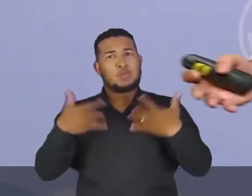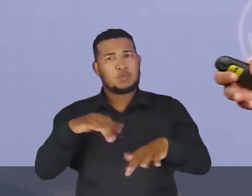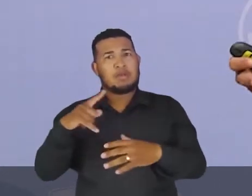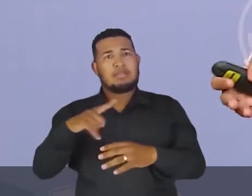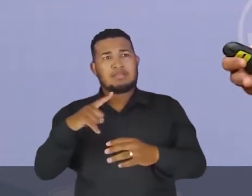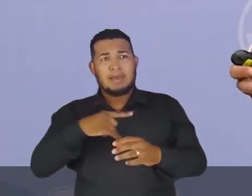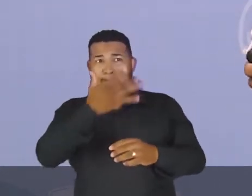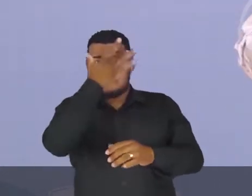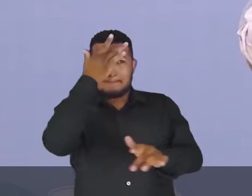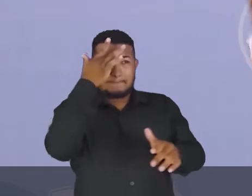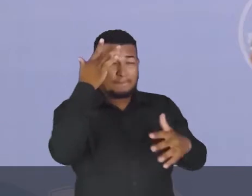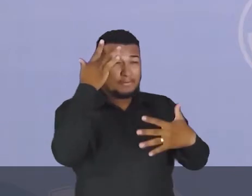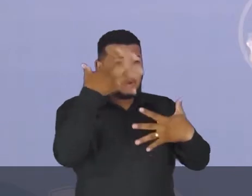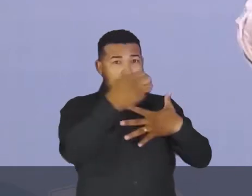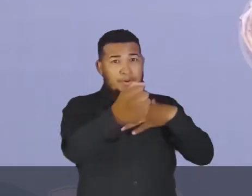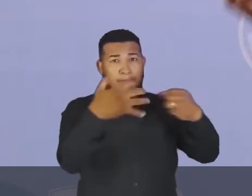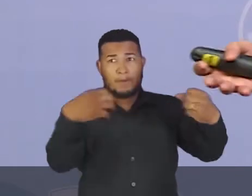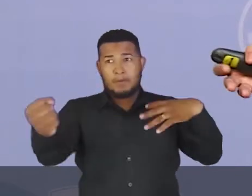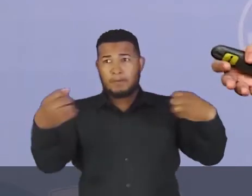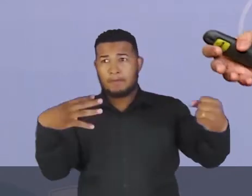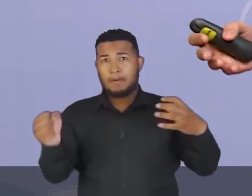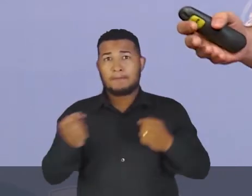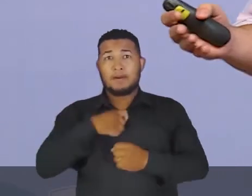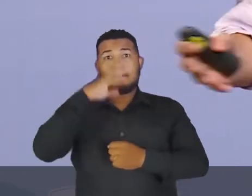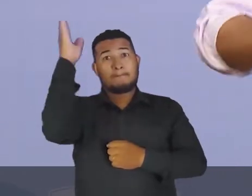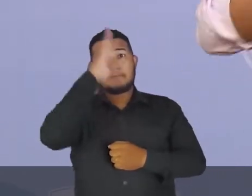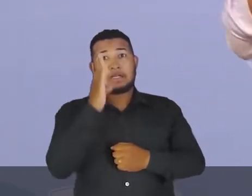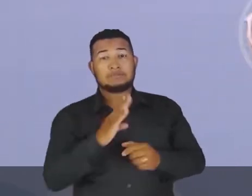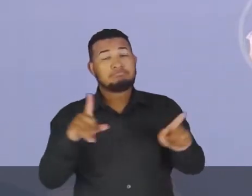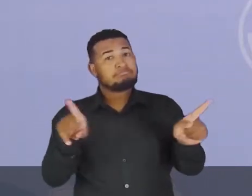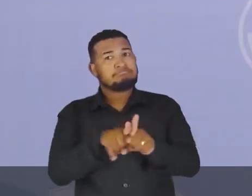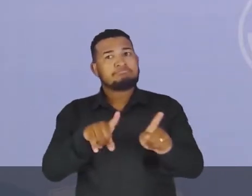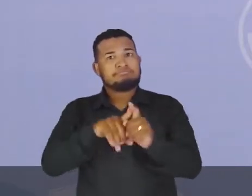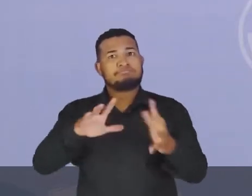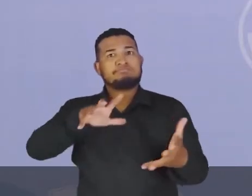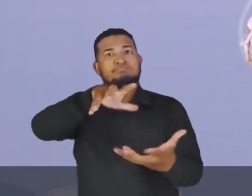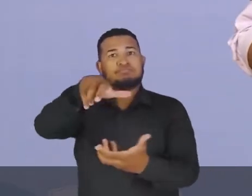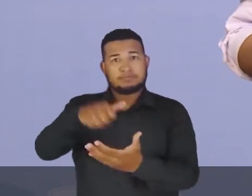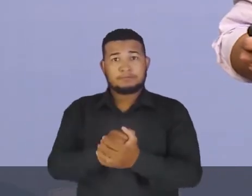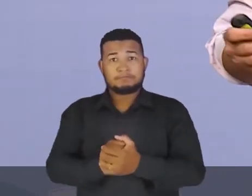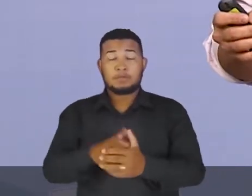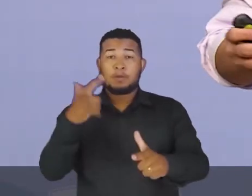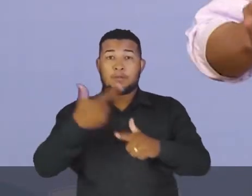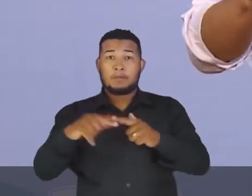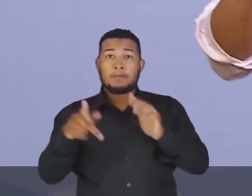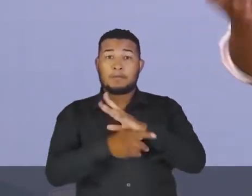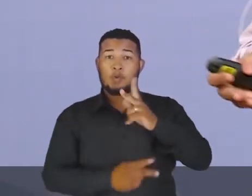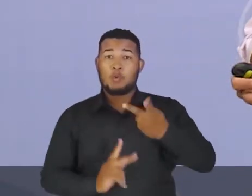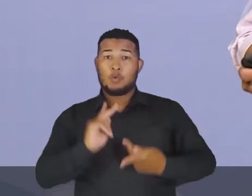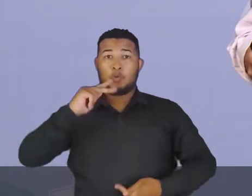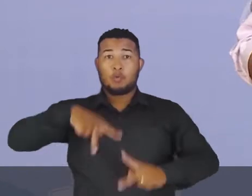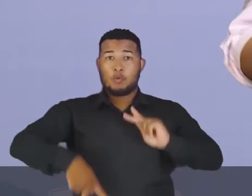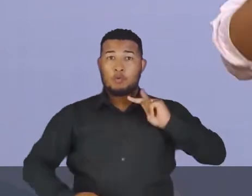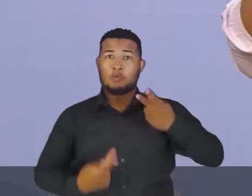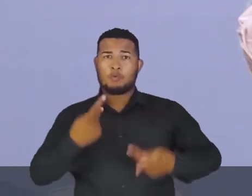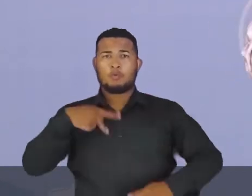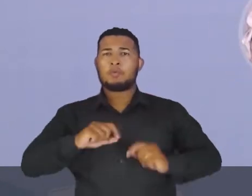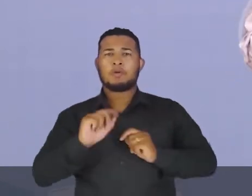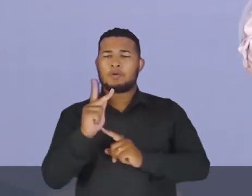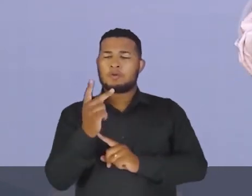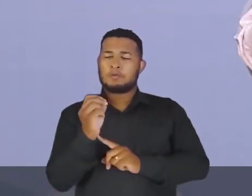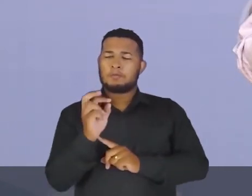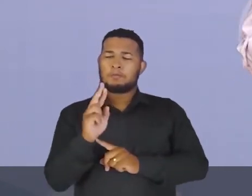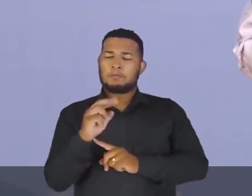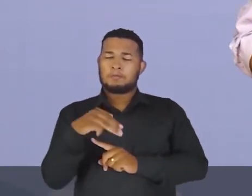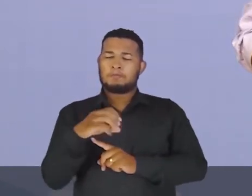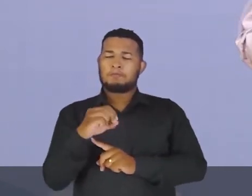afetar várias pessoas no Brasil e no mundo inteiro. Problemas hormonais estão diretamente ligados à obesidade. Então, vamos aprender